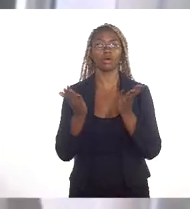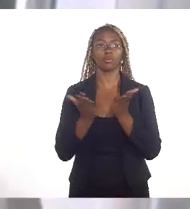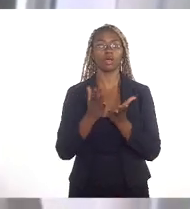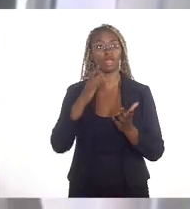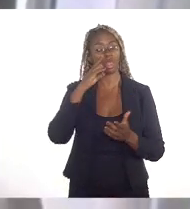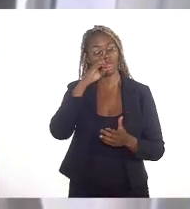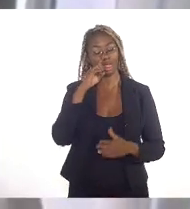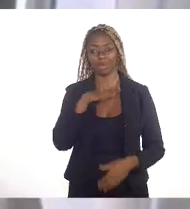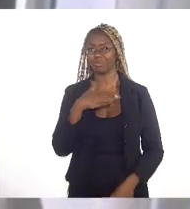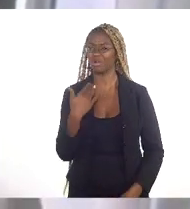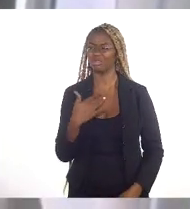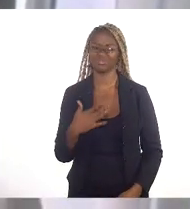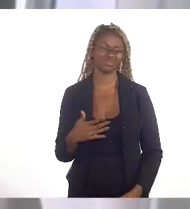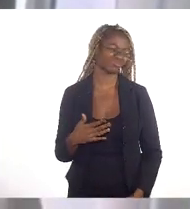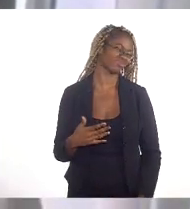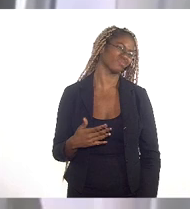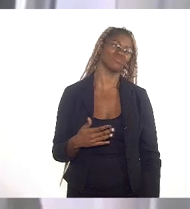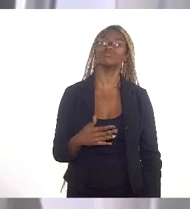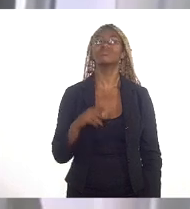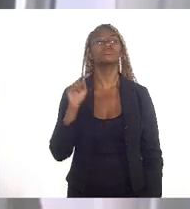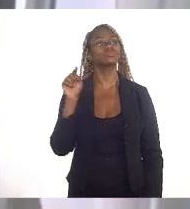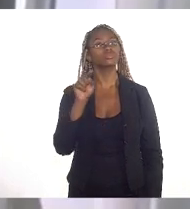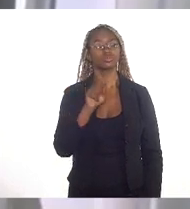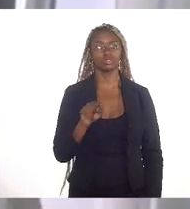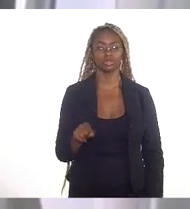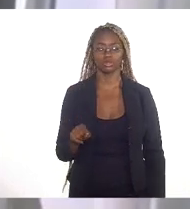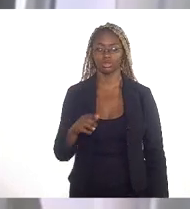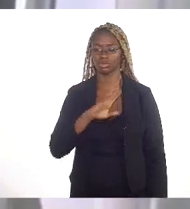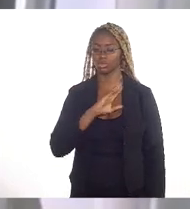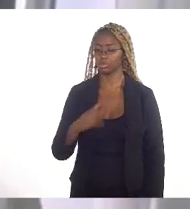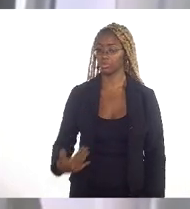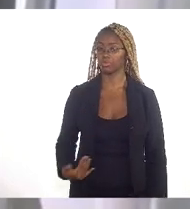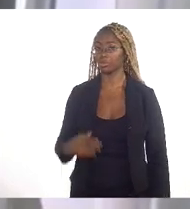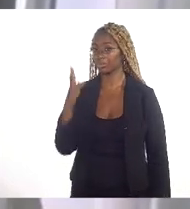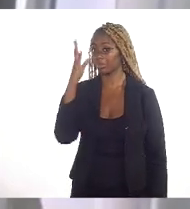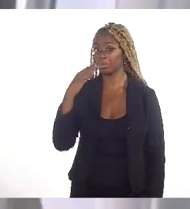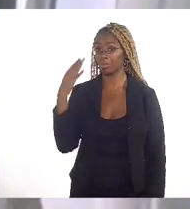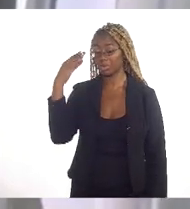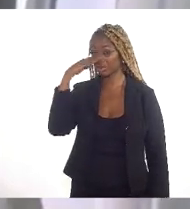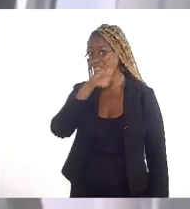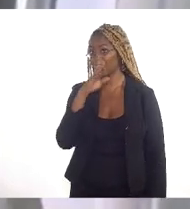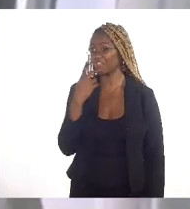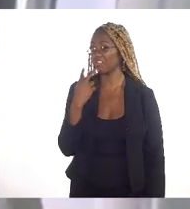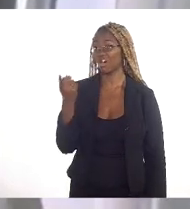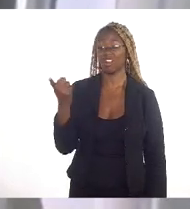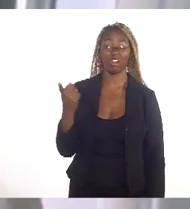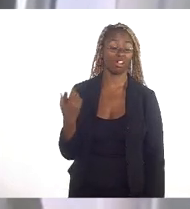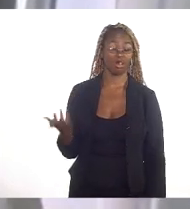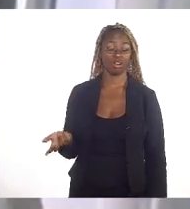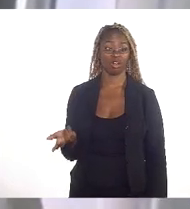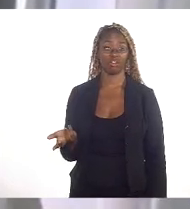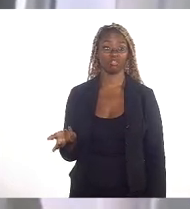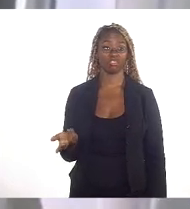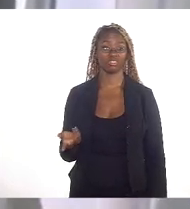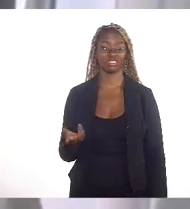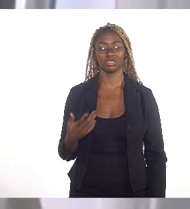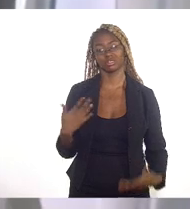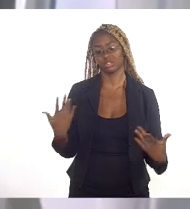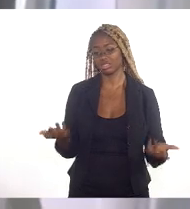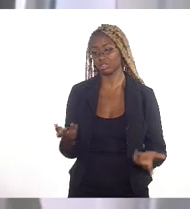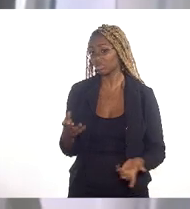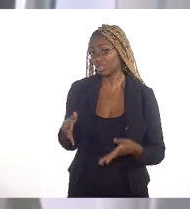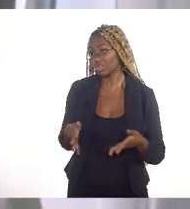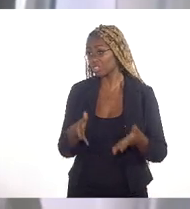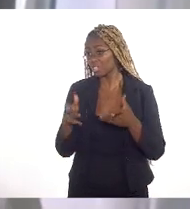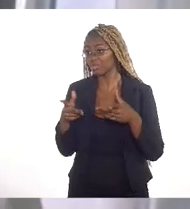Ora, esses efeitos o governo Bolsonaro promove. Morte, danos à saúde, pobreza. Então, se a gente for por esse